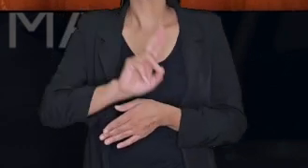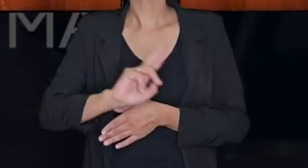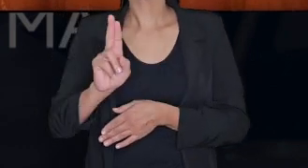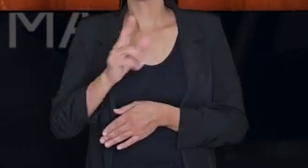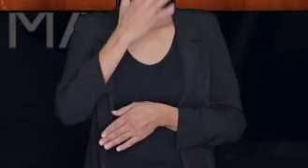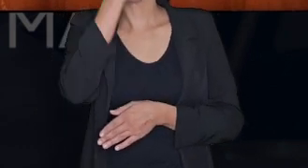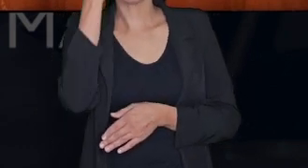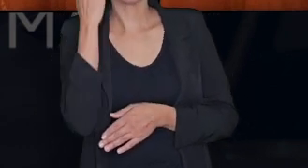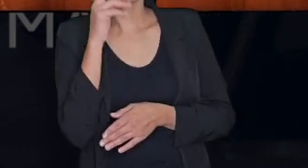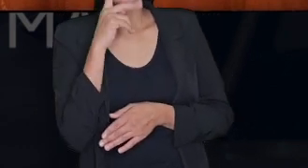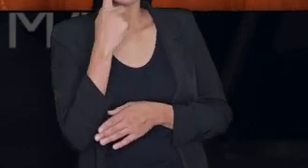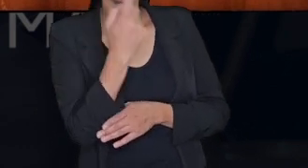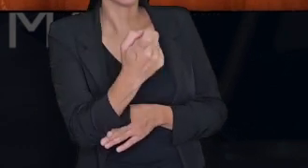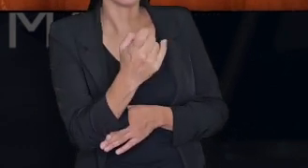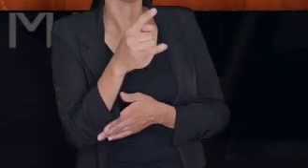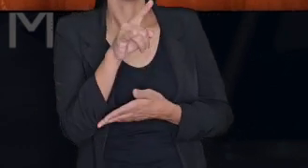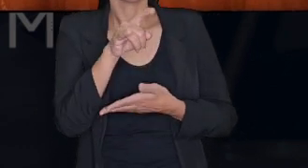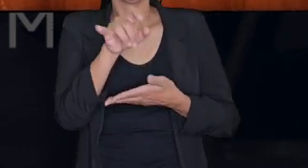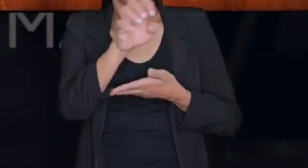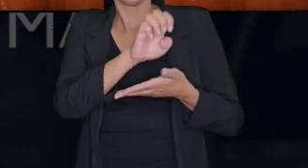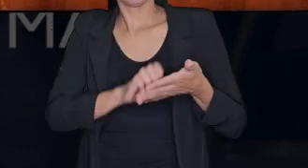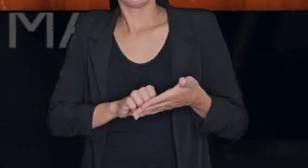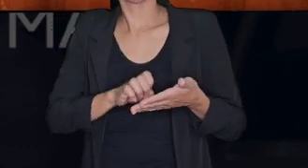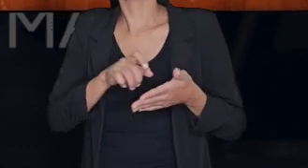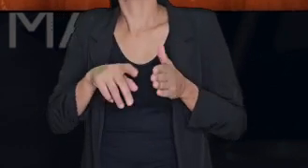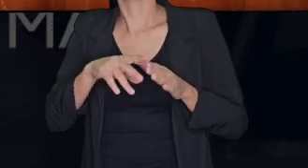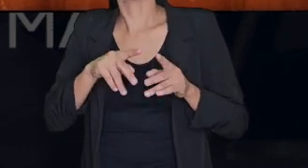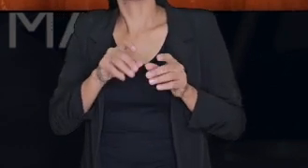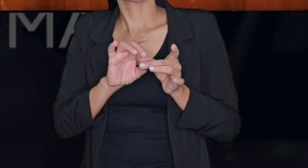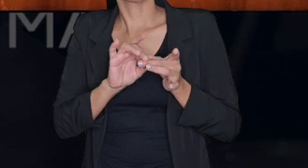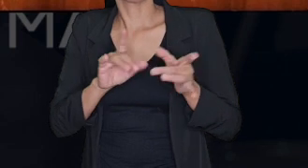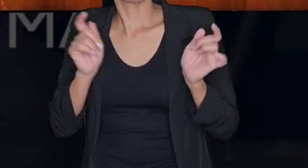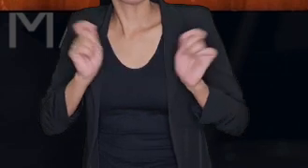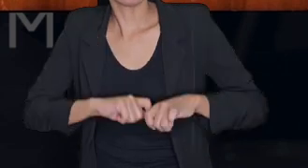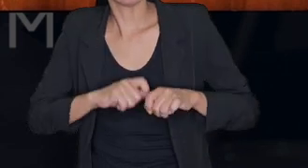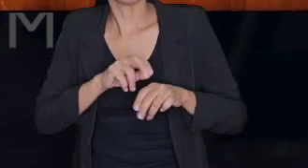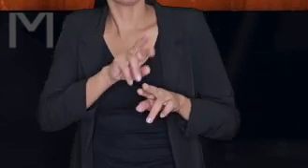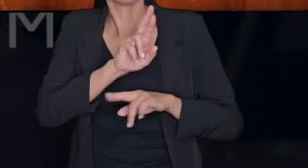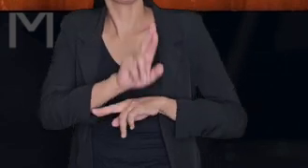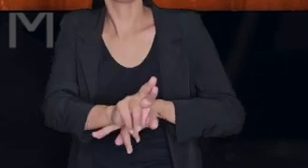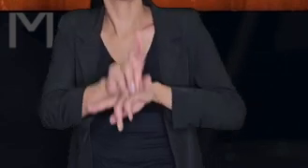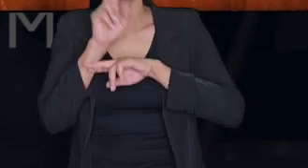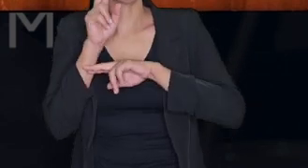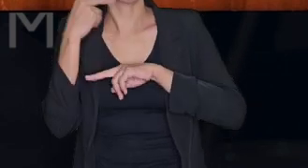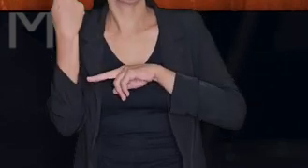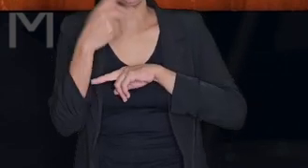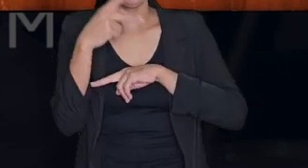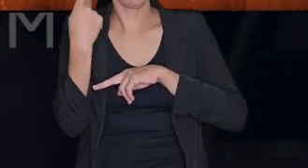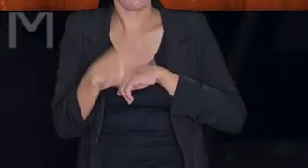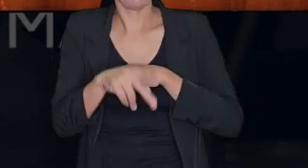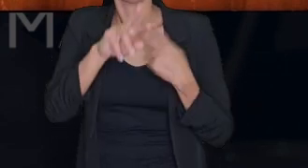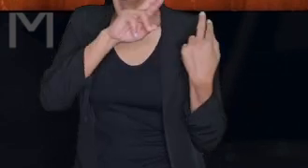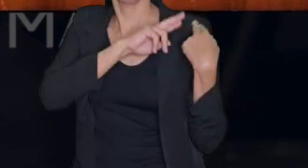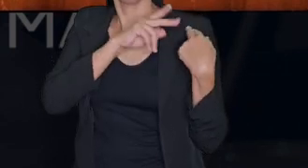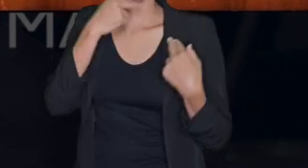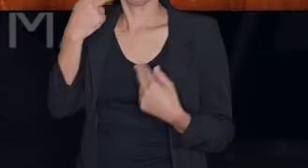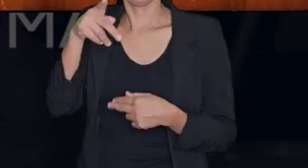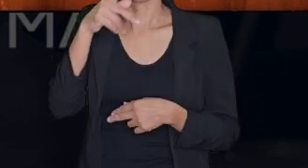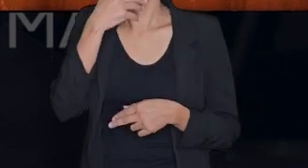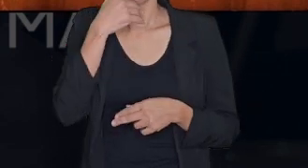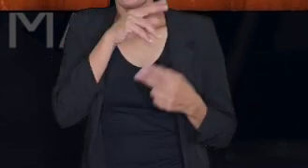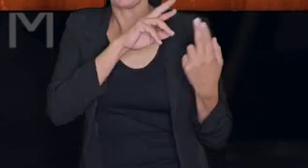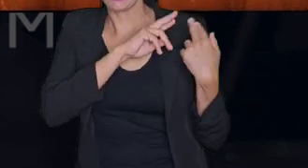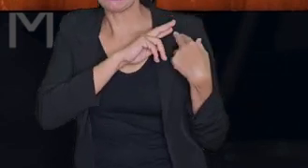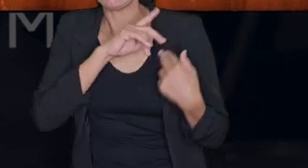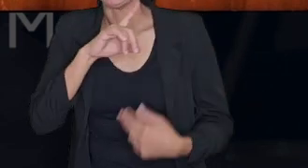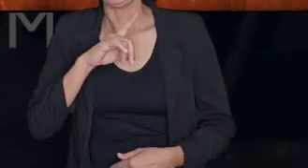É obrigatória a nomeação de interessado na escritura pública de inventário e partilha para representar o espólio com